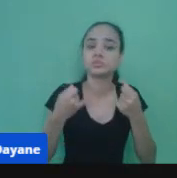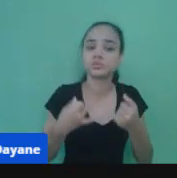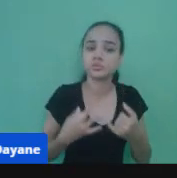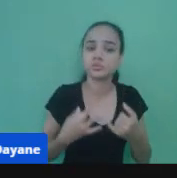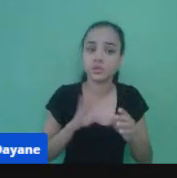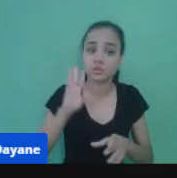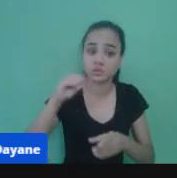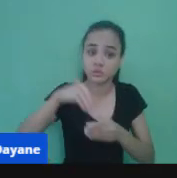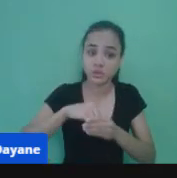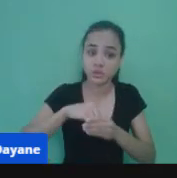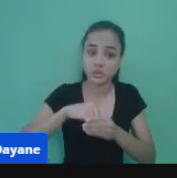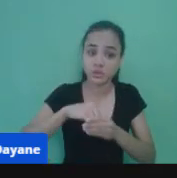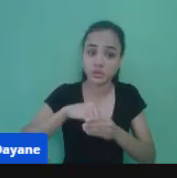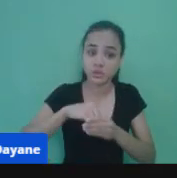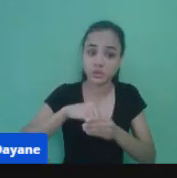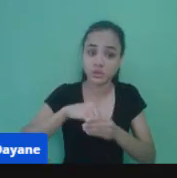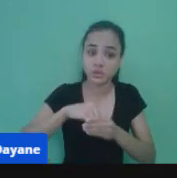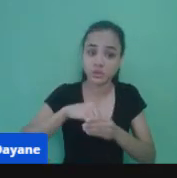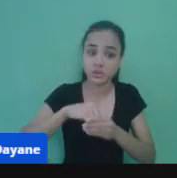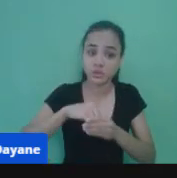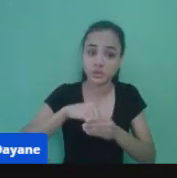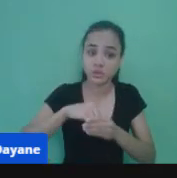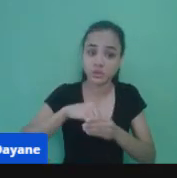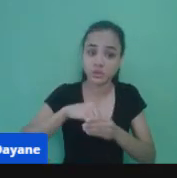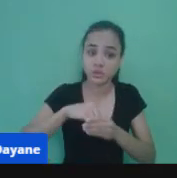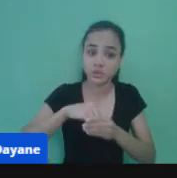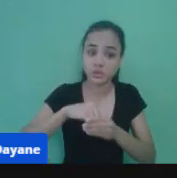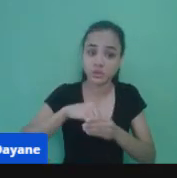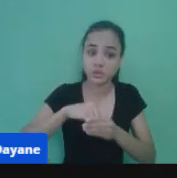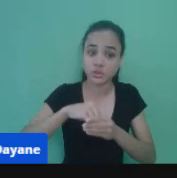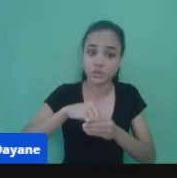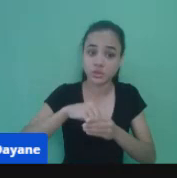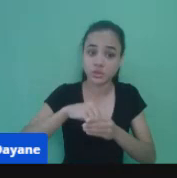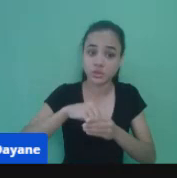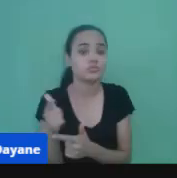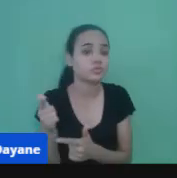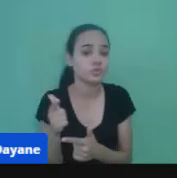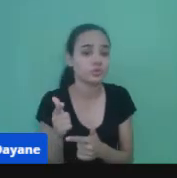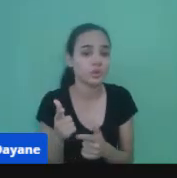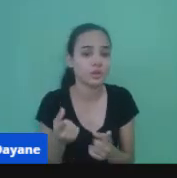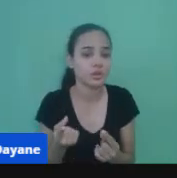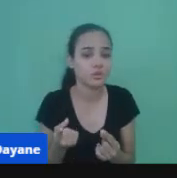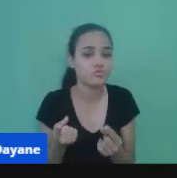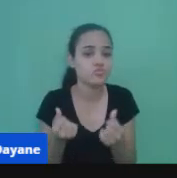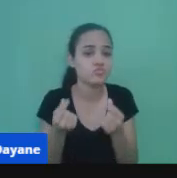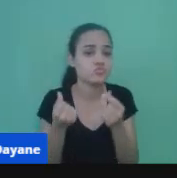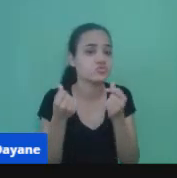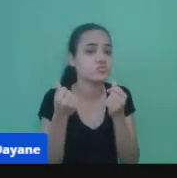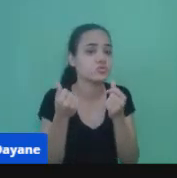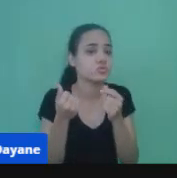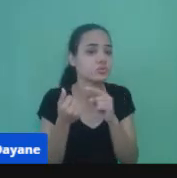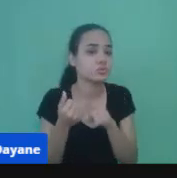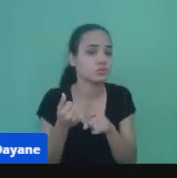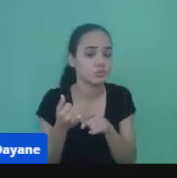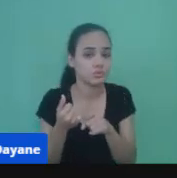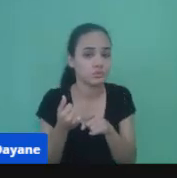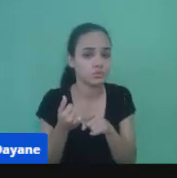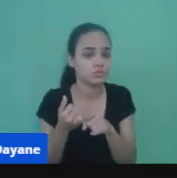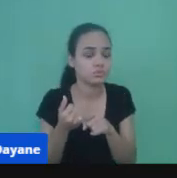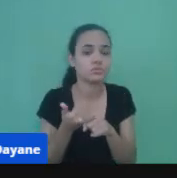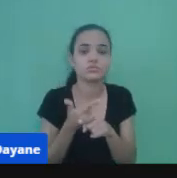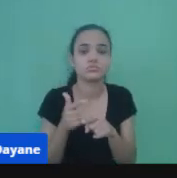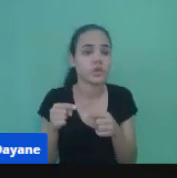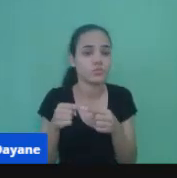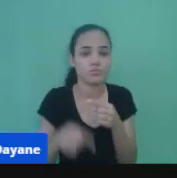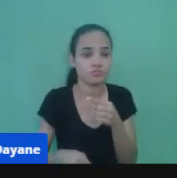não tiver o intuito do lucro, não constitui ofensa. Então, nada de cobrar R$2 para pipoca, de cobrar